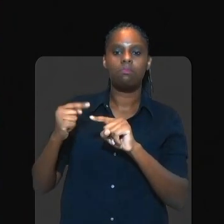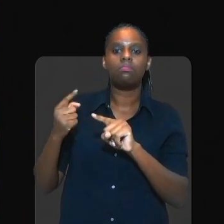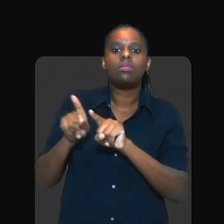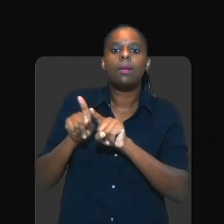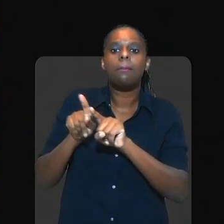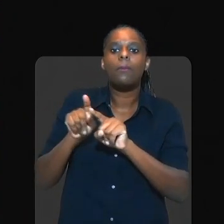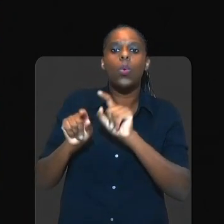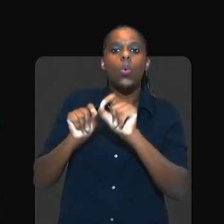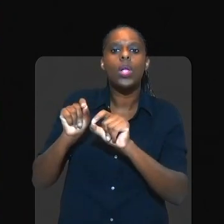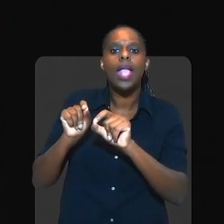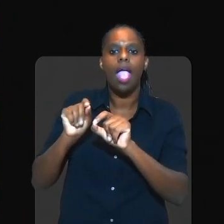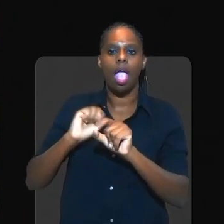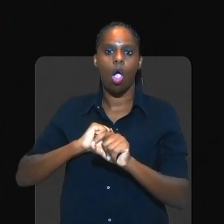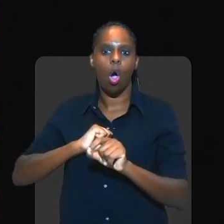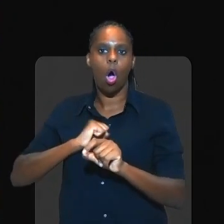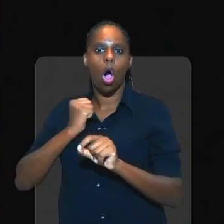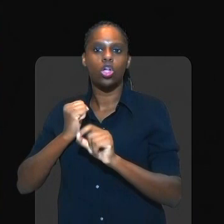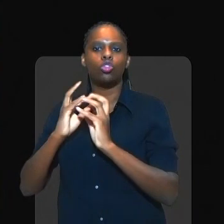população